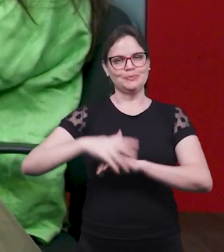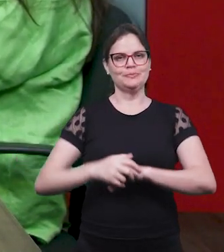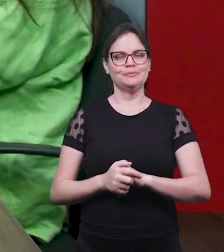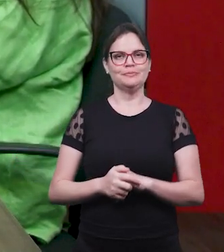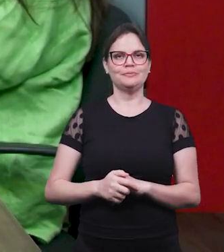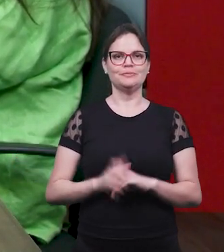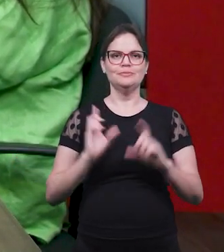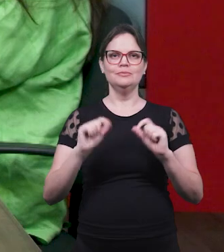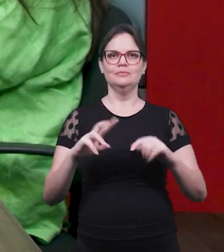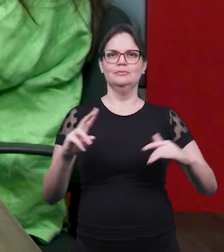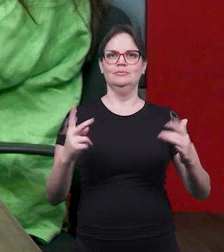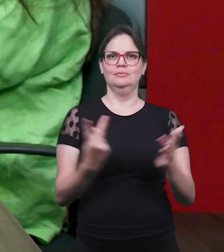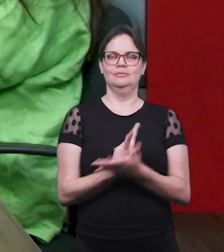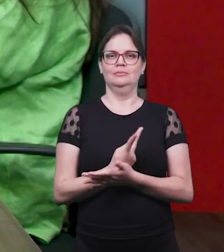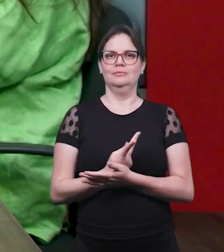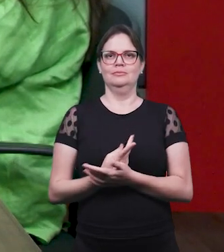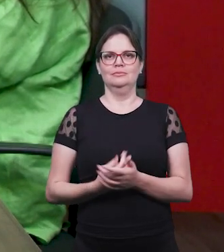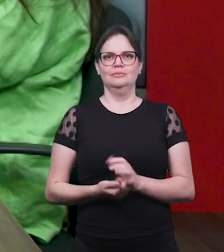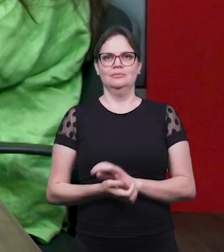ela